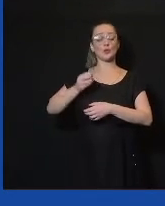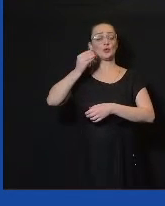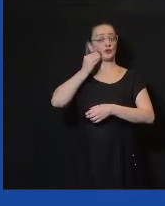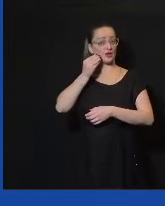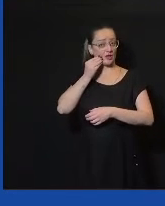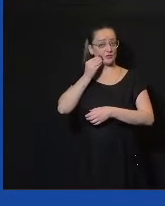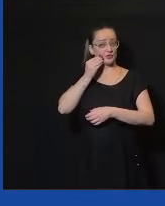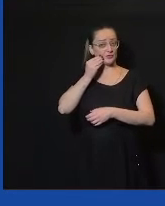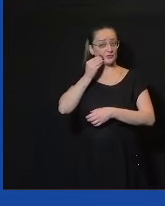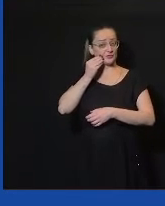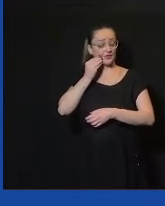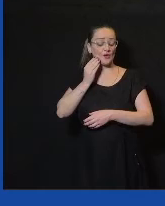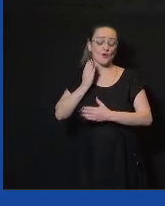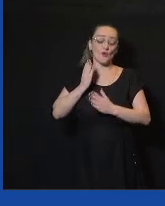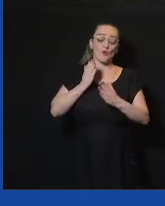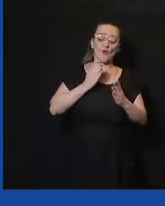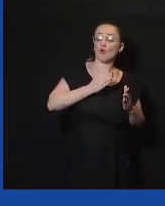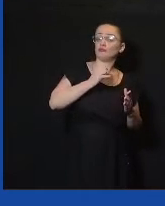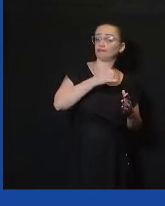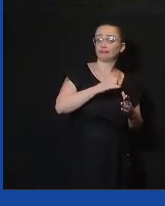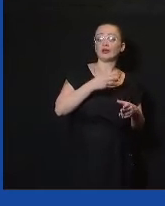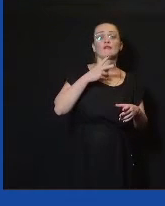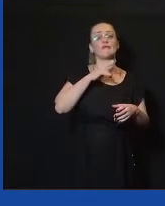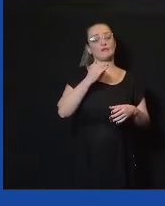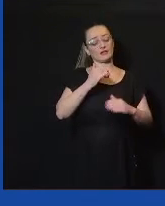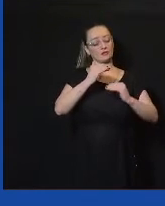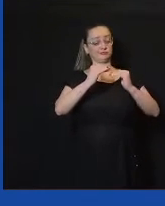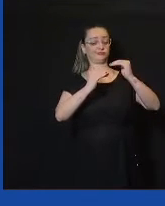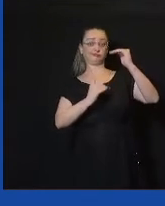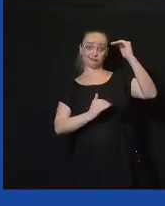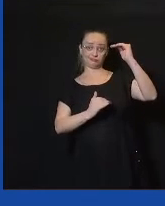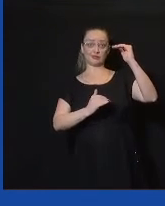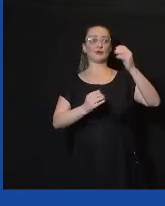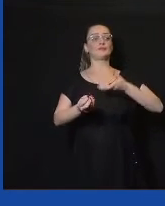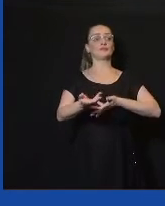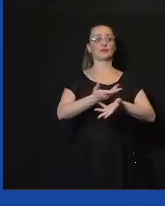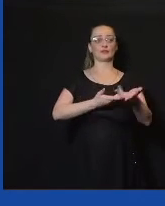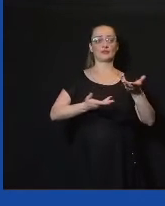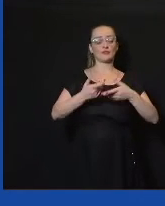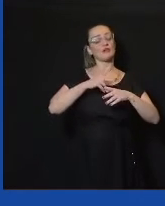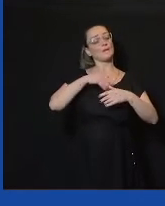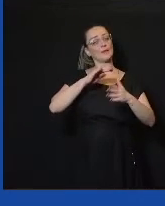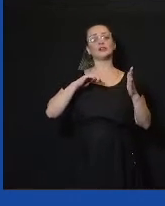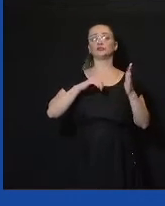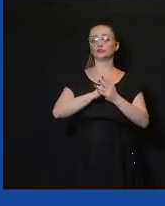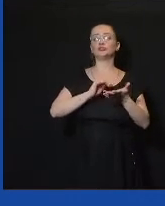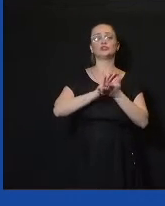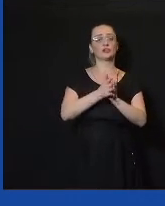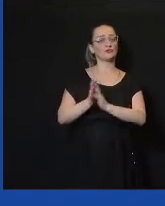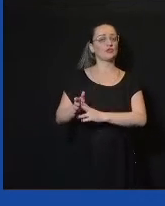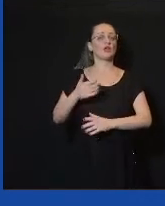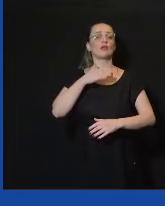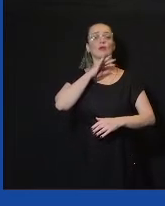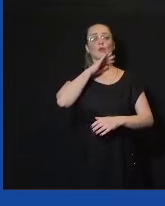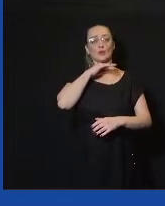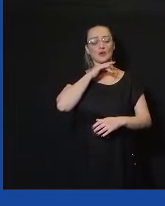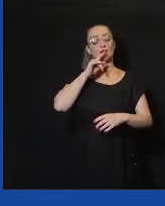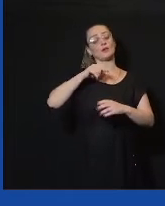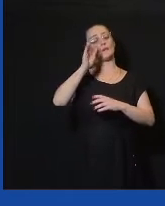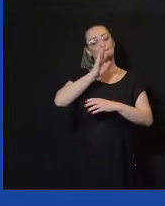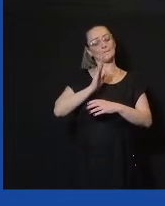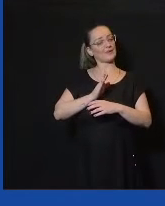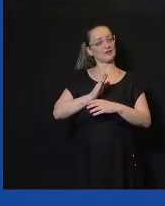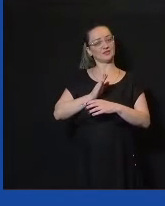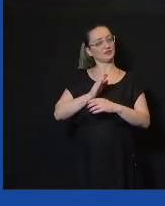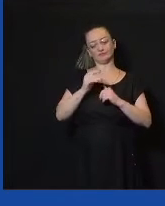produz, ou nós vamos, diante de tanta desigualdade, ter que compartilhar muitas tragédias e o país literalmente não vai sair do atoleiro nem se